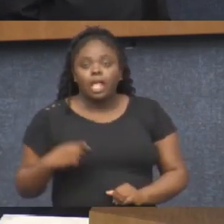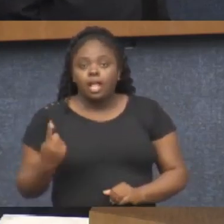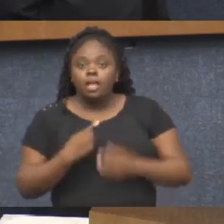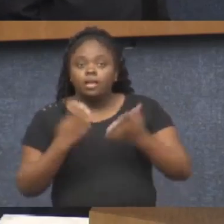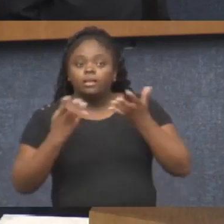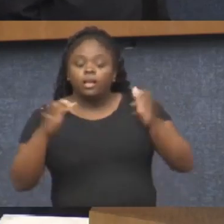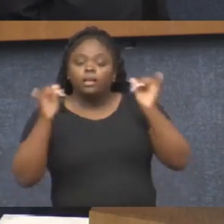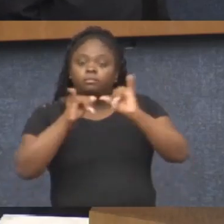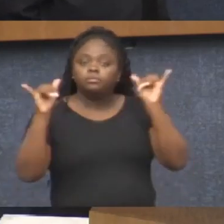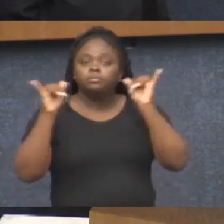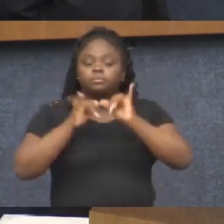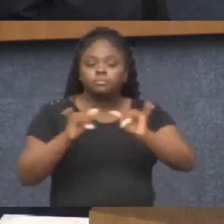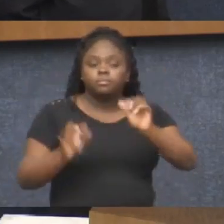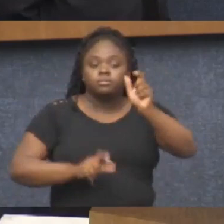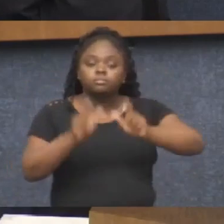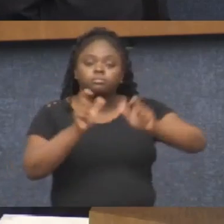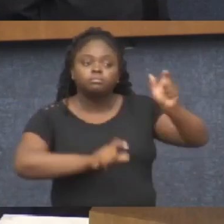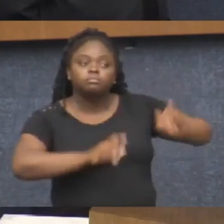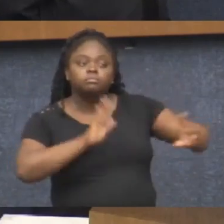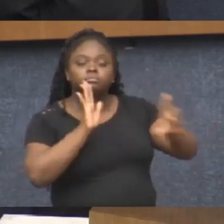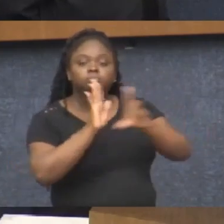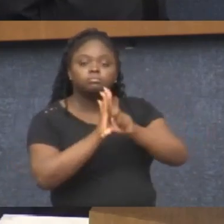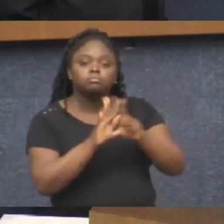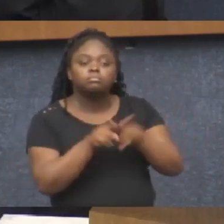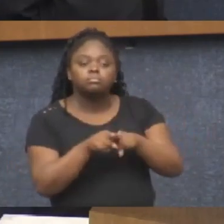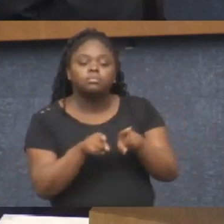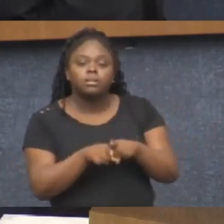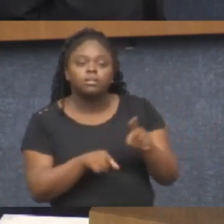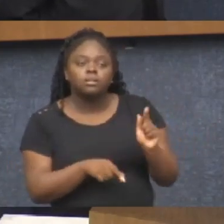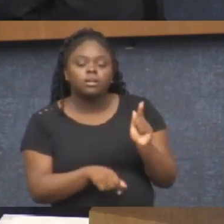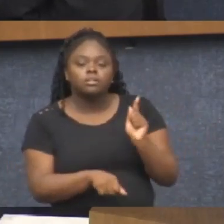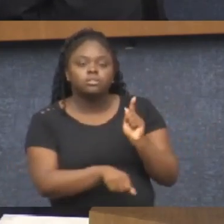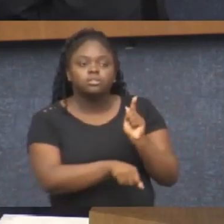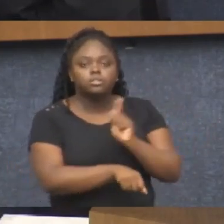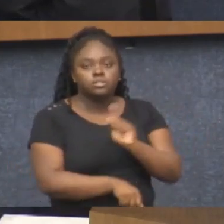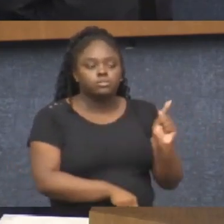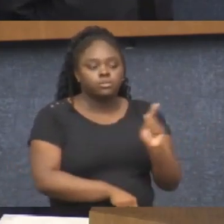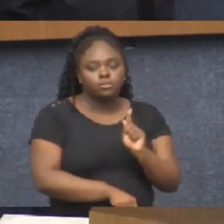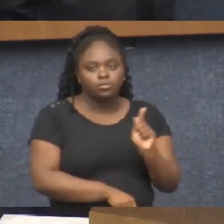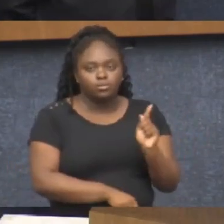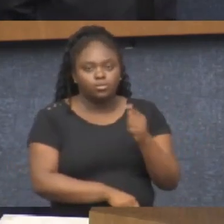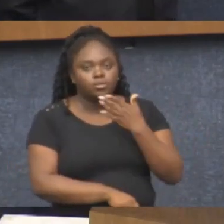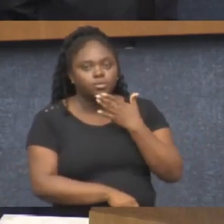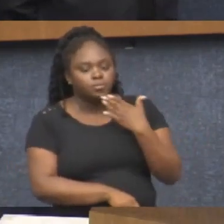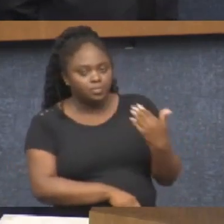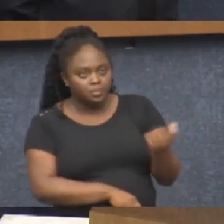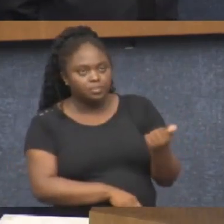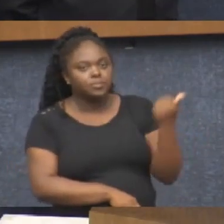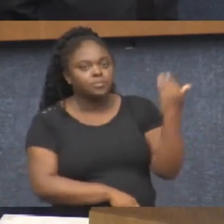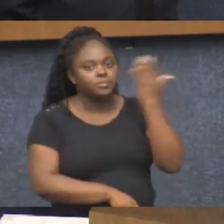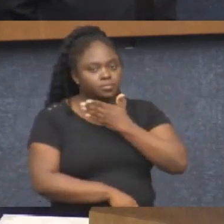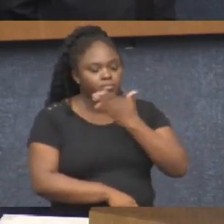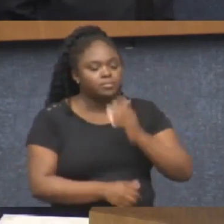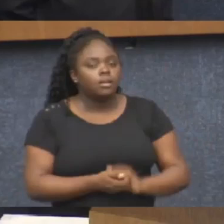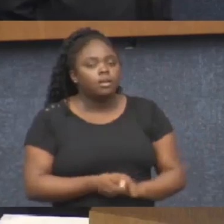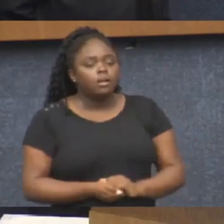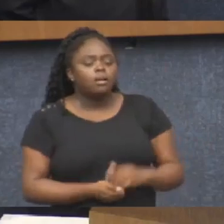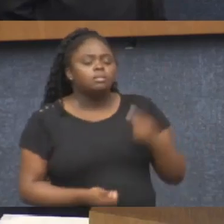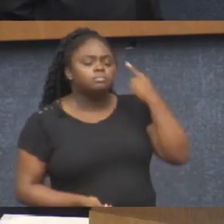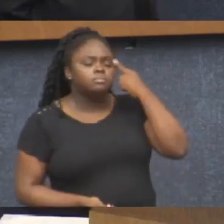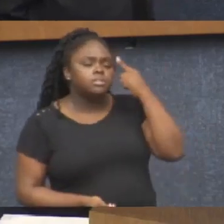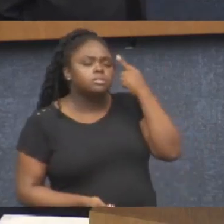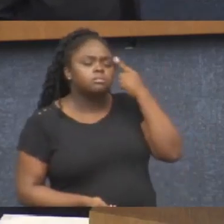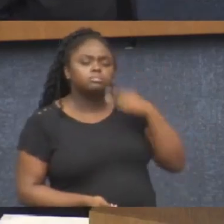queremos informar legisladores e gestores sobre as melhores evidências. E pensando